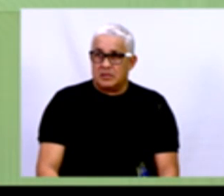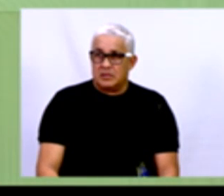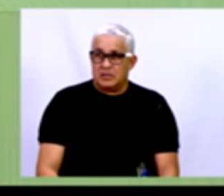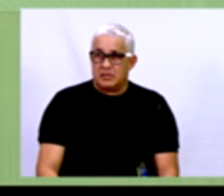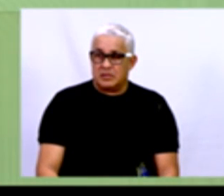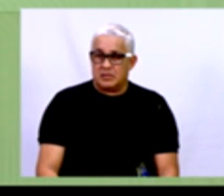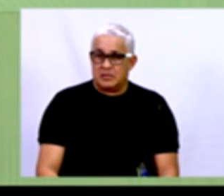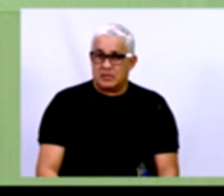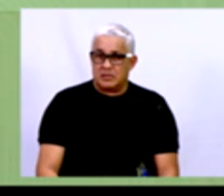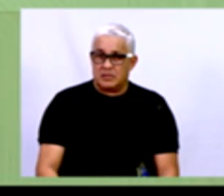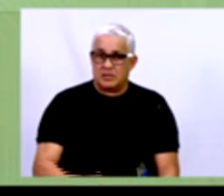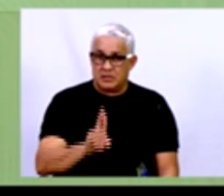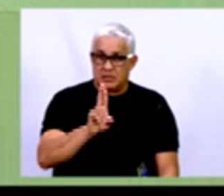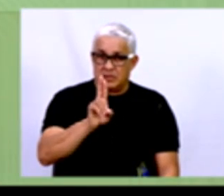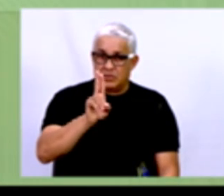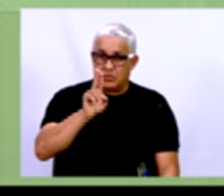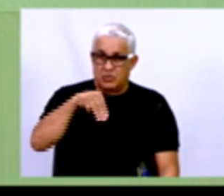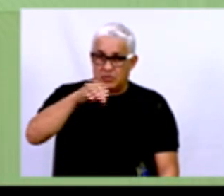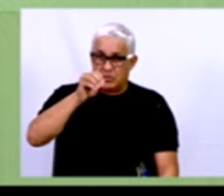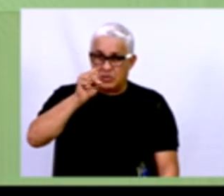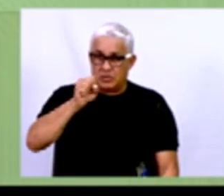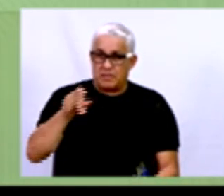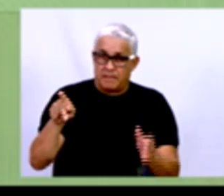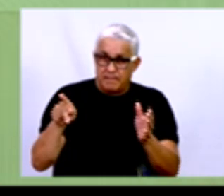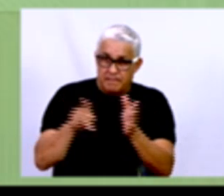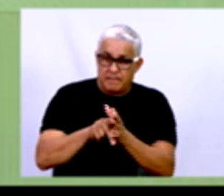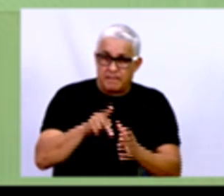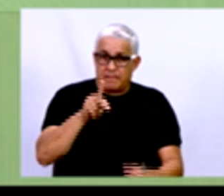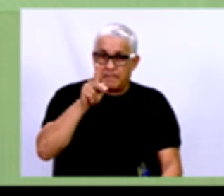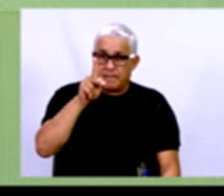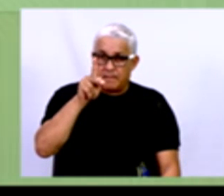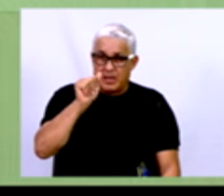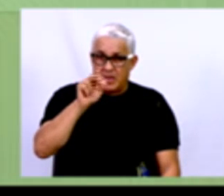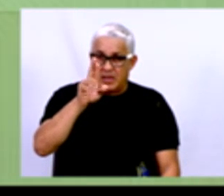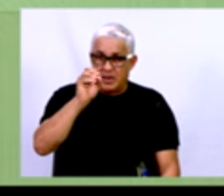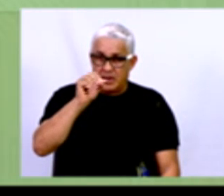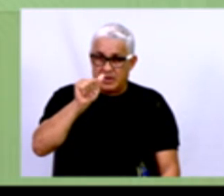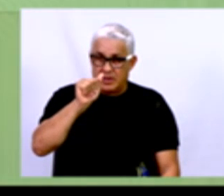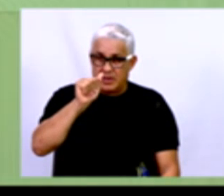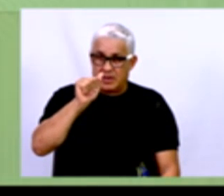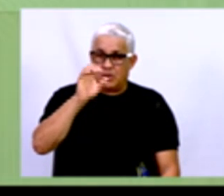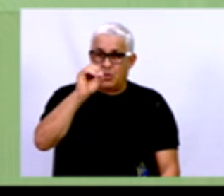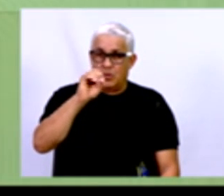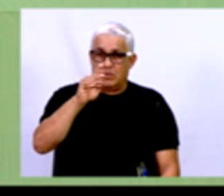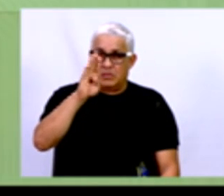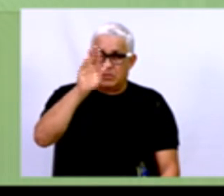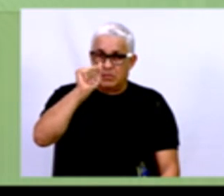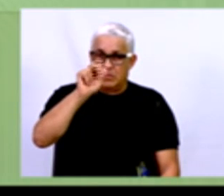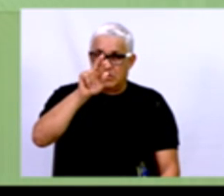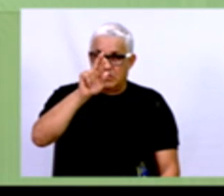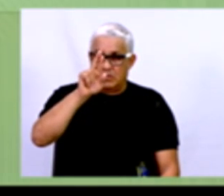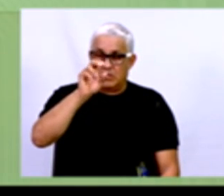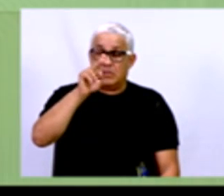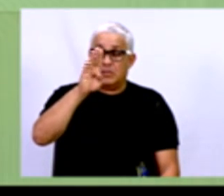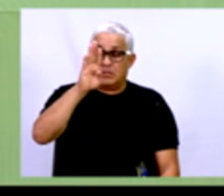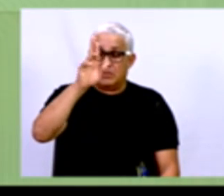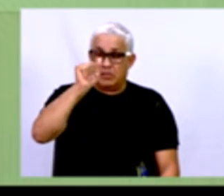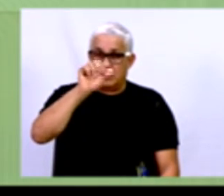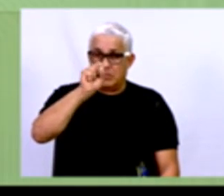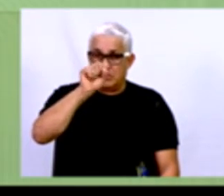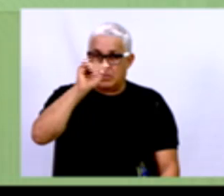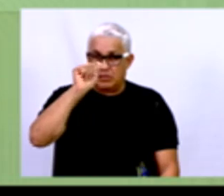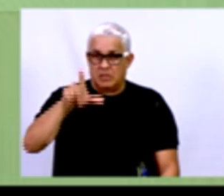Rumos para o Brasil. E quem seria o receptor dessa mensagem? São os leitores da revista. Qual